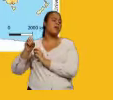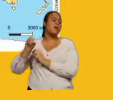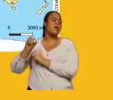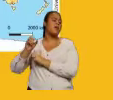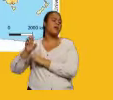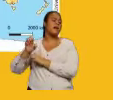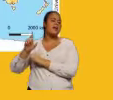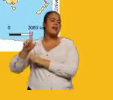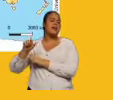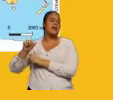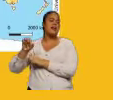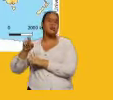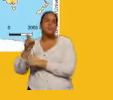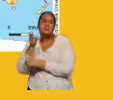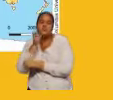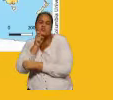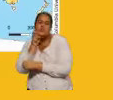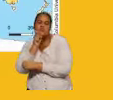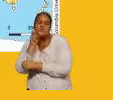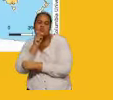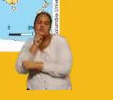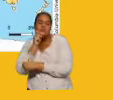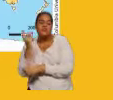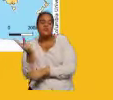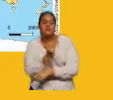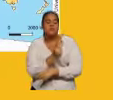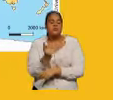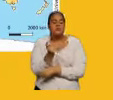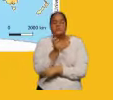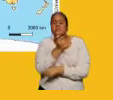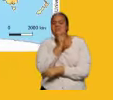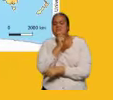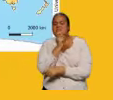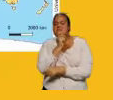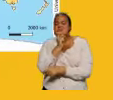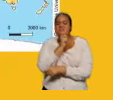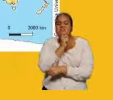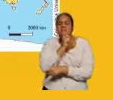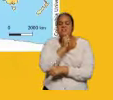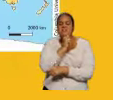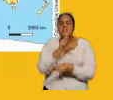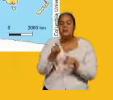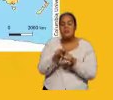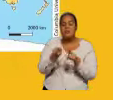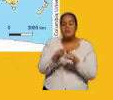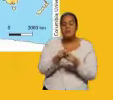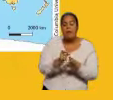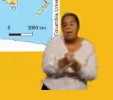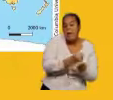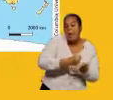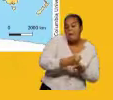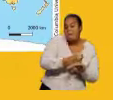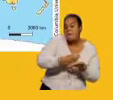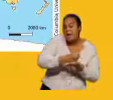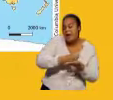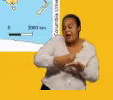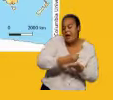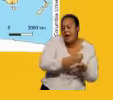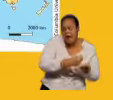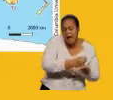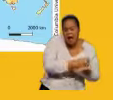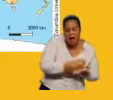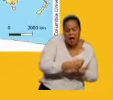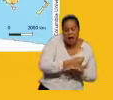recoberta por gelo a maior parte são geleiras na antártida a gente sabe que a gente só tem bases de estudo né